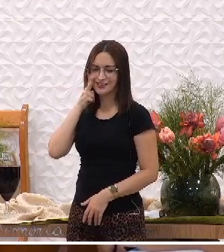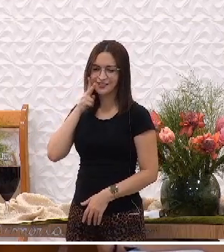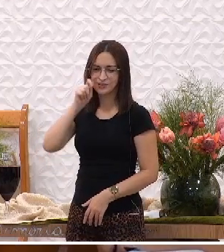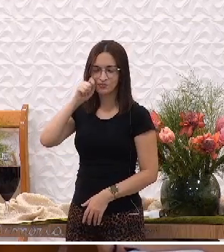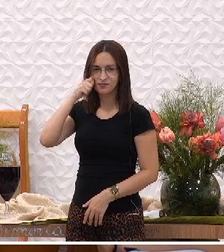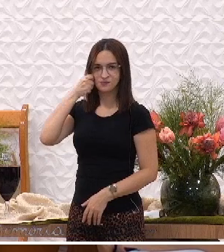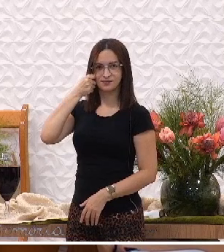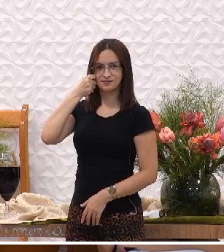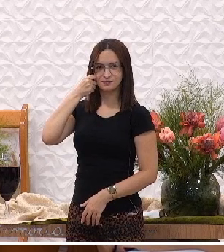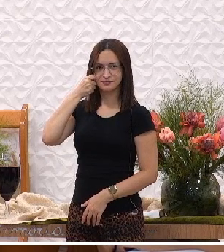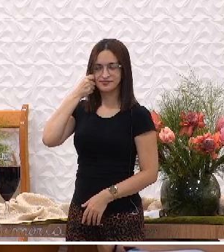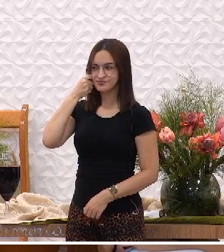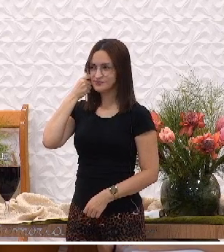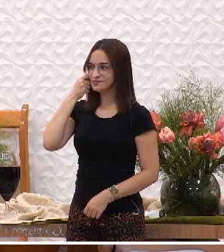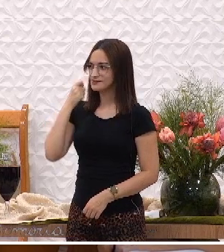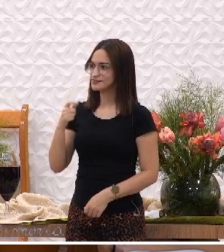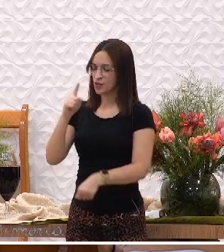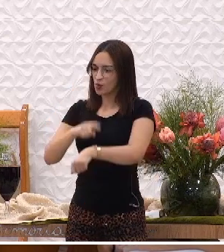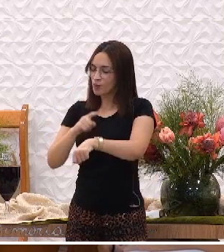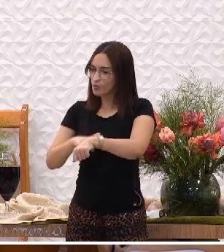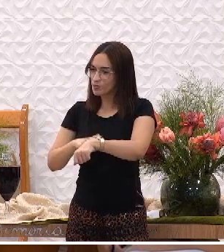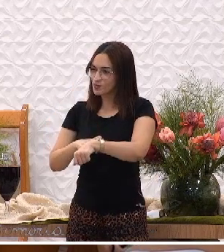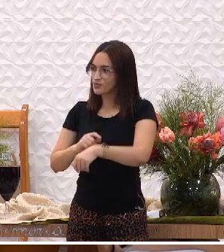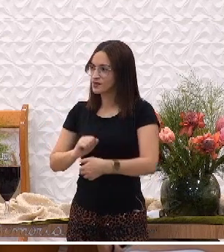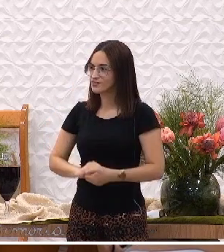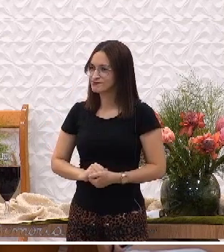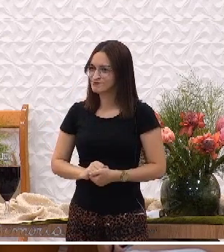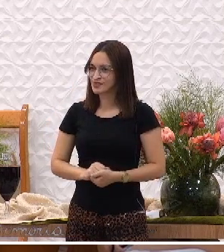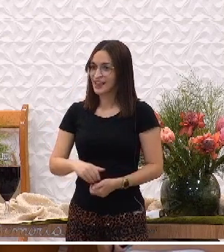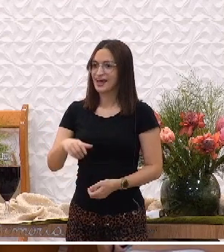EBD comigo sobre isso, talvez lembre, talvez a Rebeca e a Paulinha também.